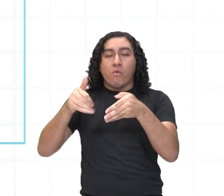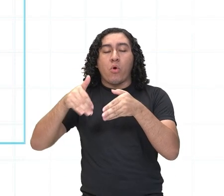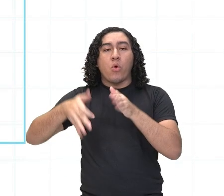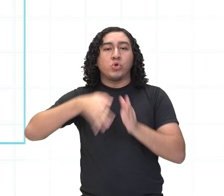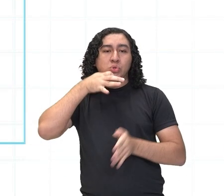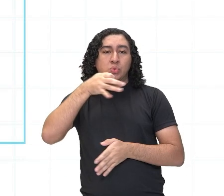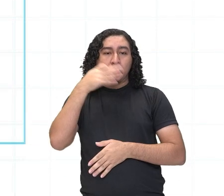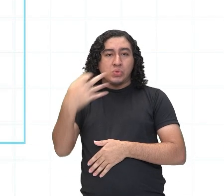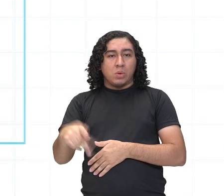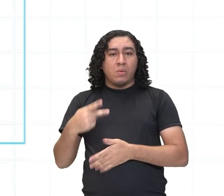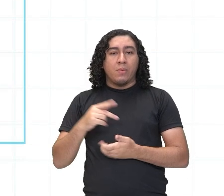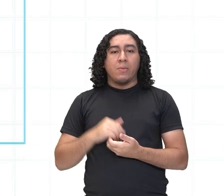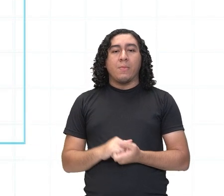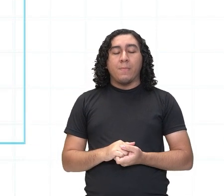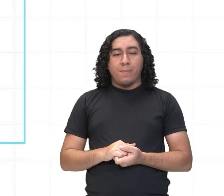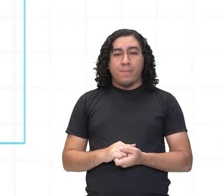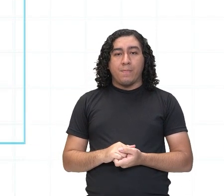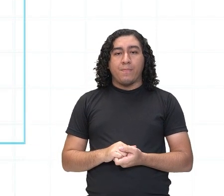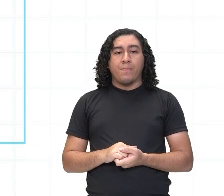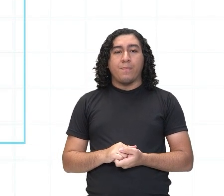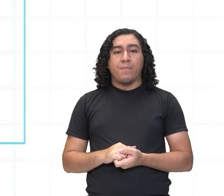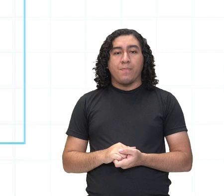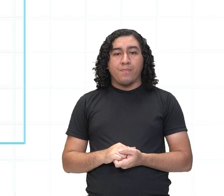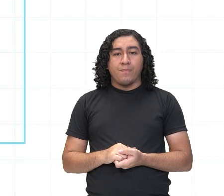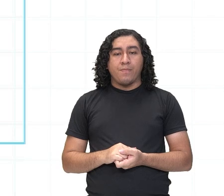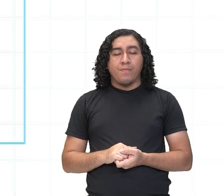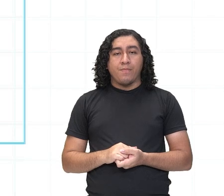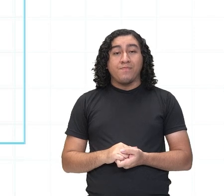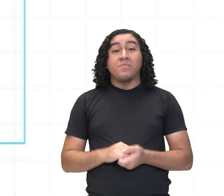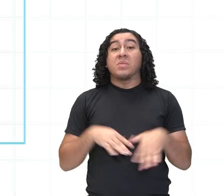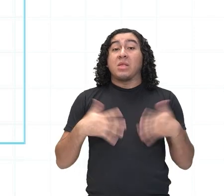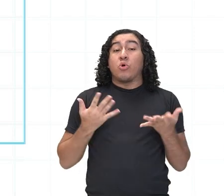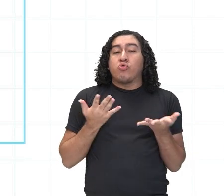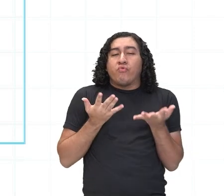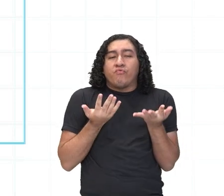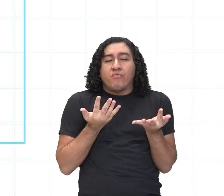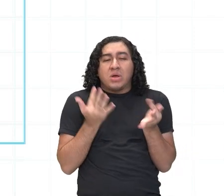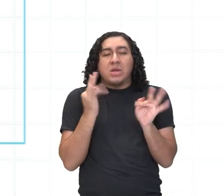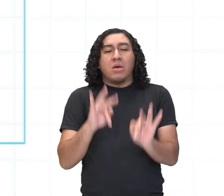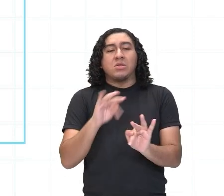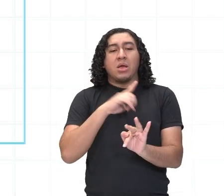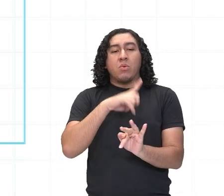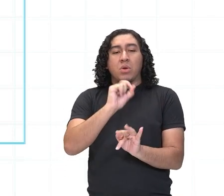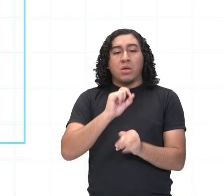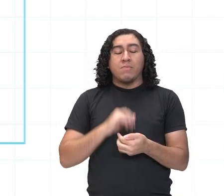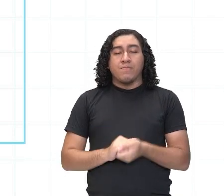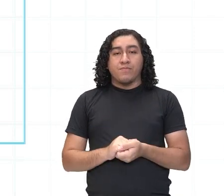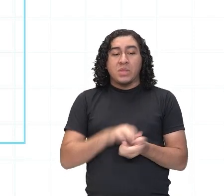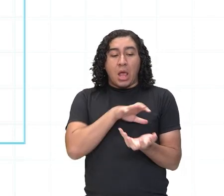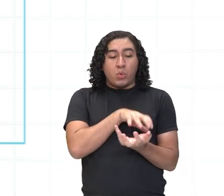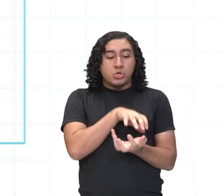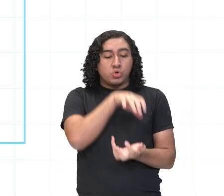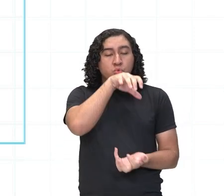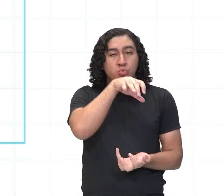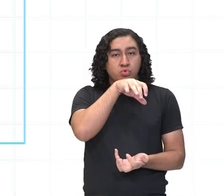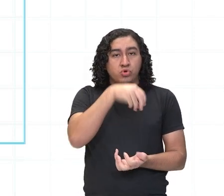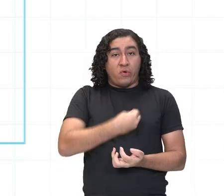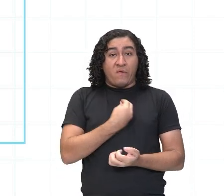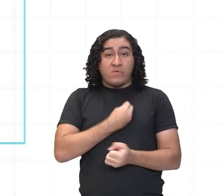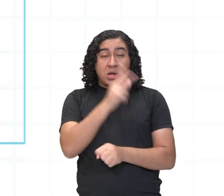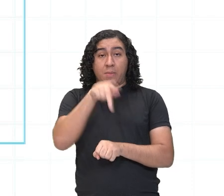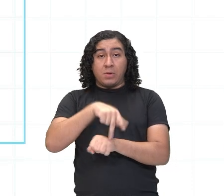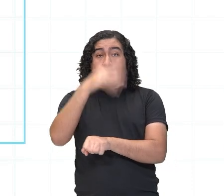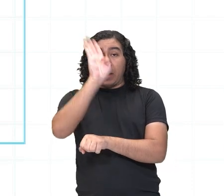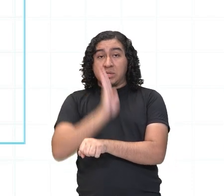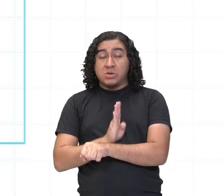discurso. E aí, mais adiante neste texto, lá ao final da cartela, nós temos aí: aos adultos deste país está